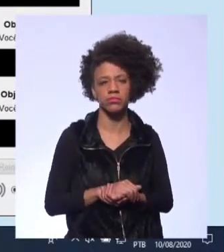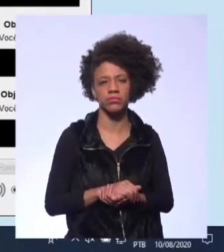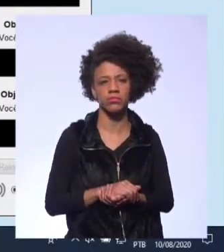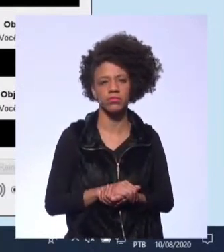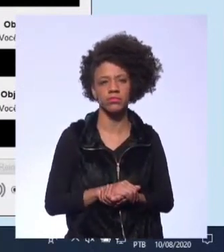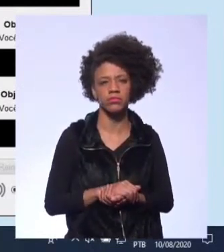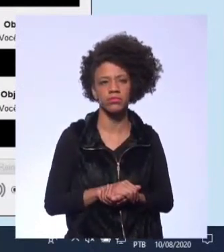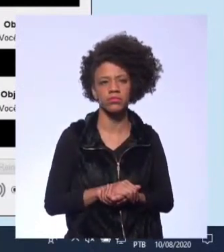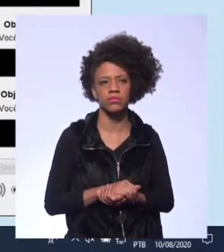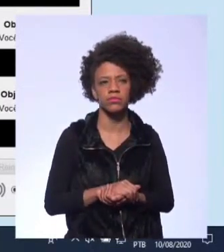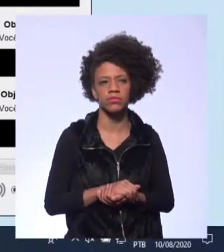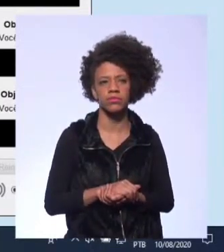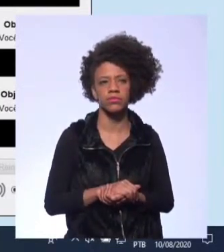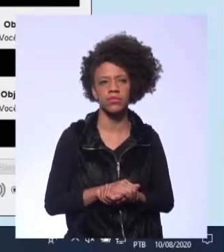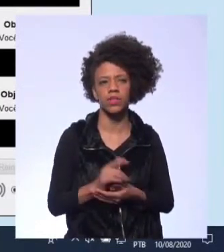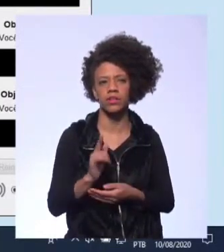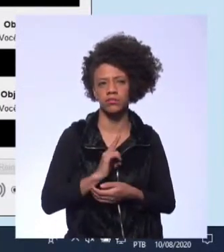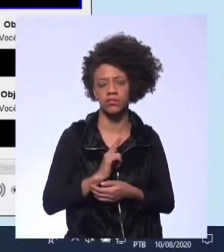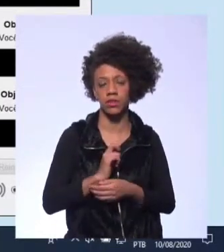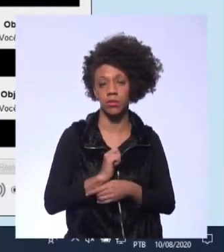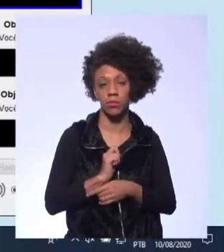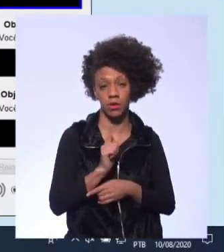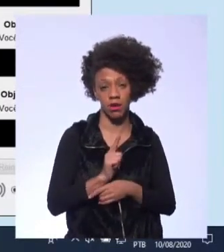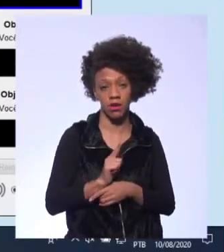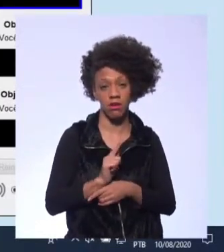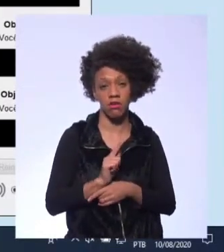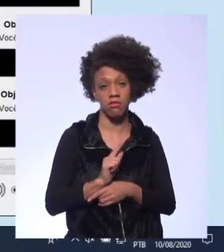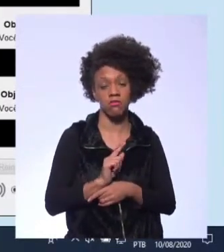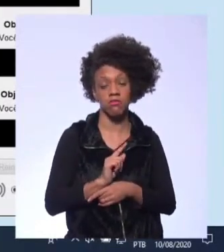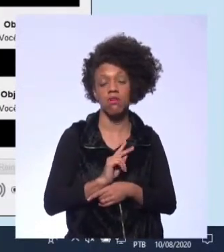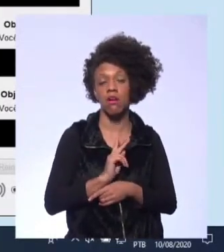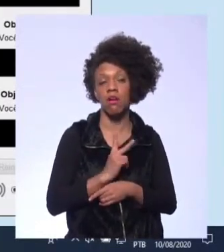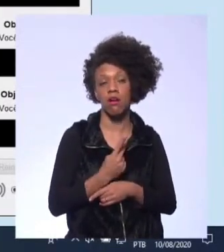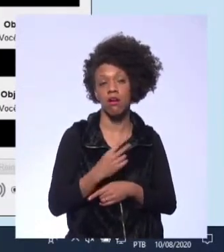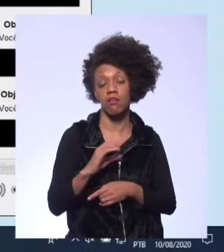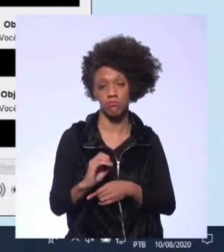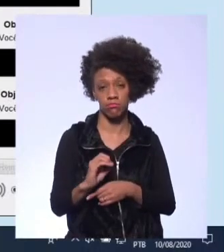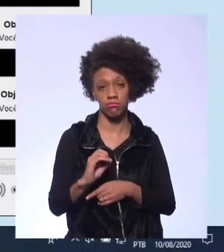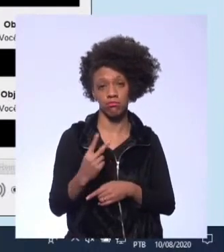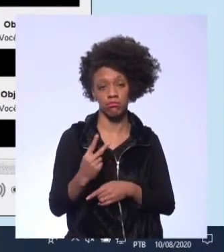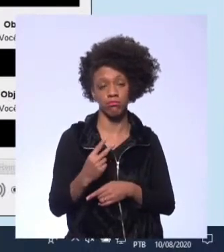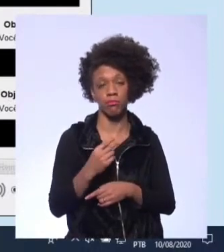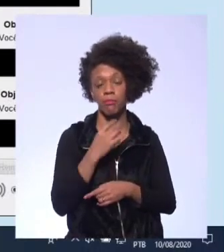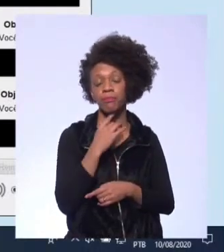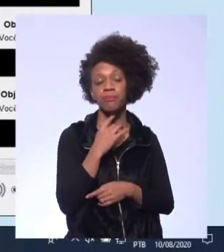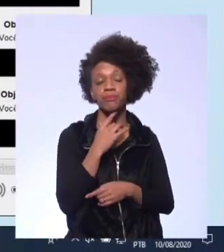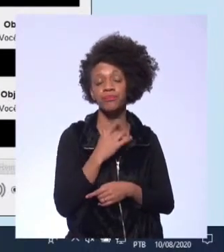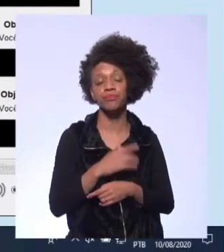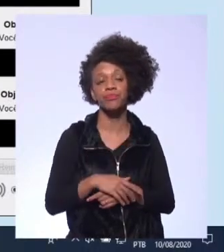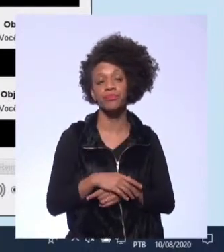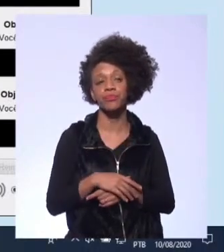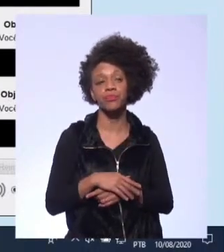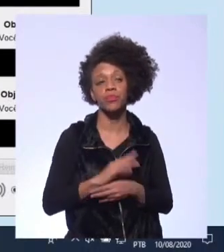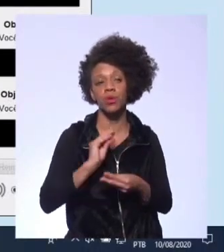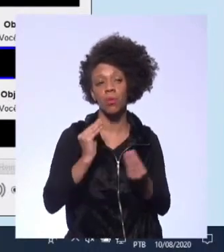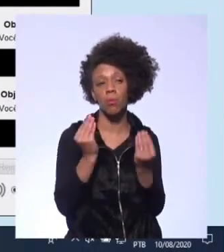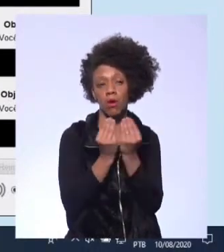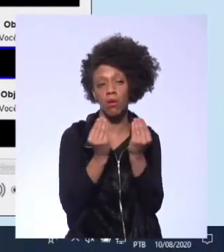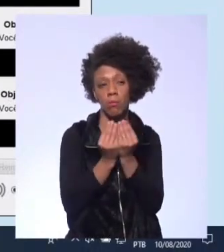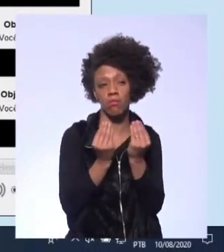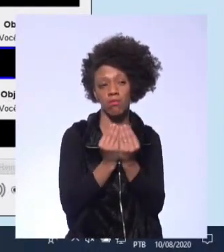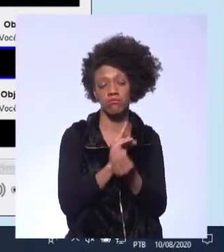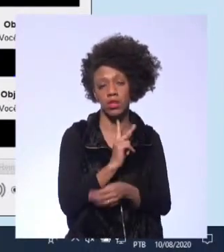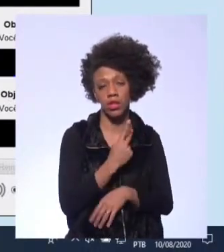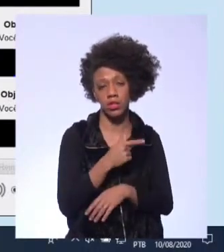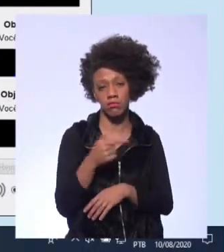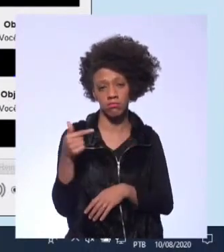tenho, né, o gás oxigênio, uma molécula de gás oxigênio, com uma molécula de gás